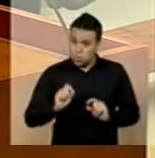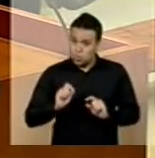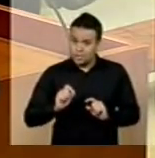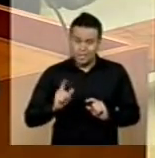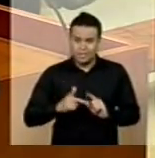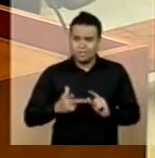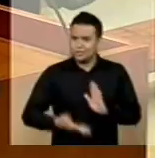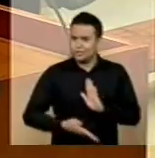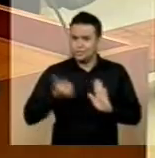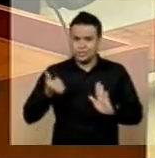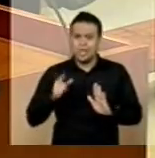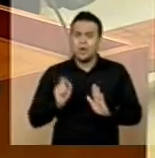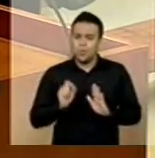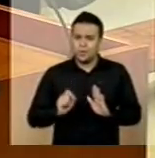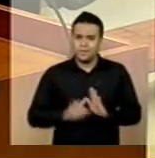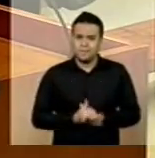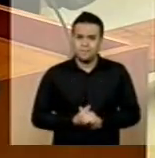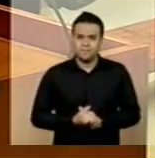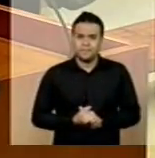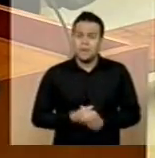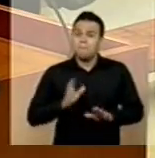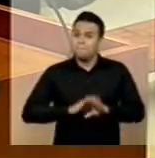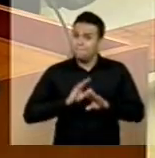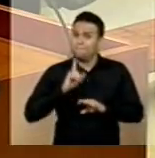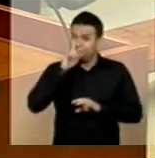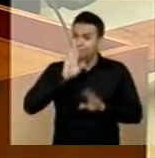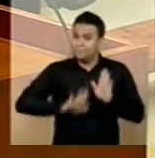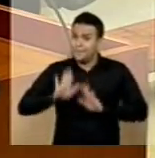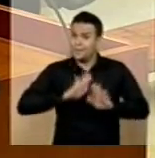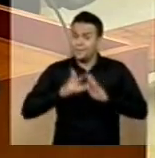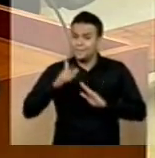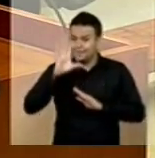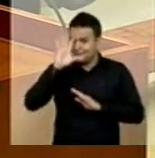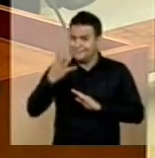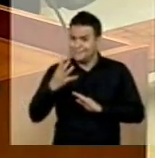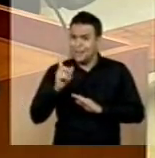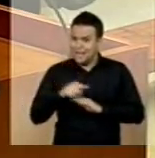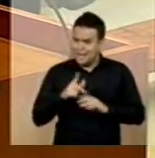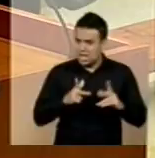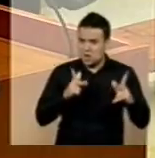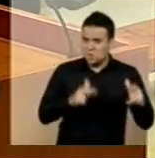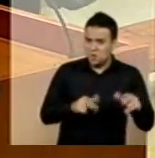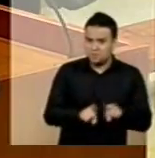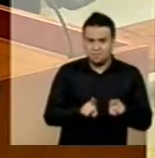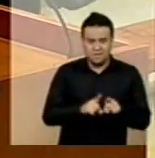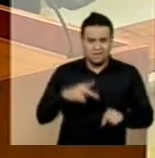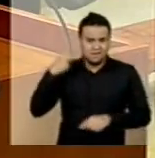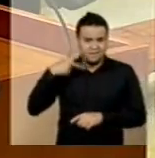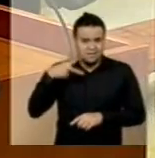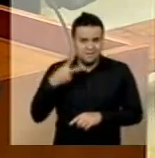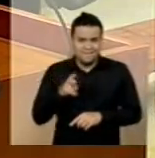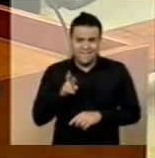esse risco de se pretender dizer que esta decisão se estenderia aos vereadores. Ora,